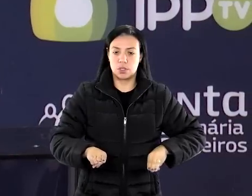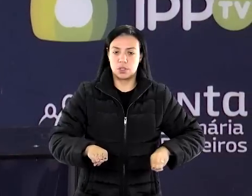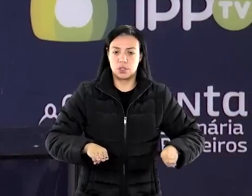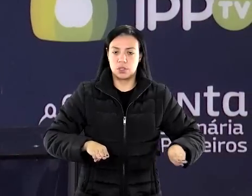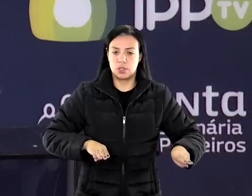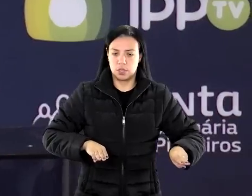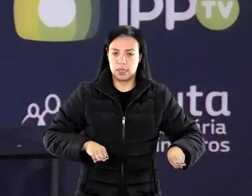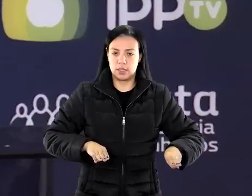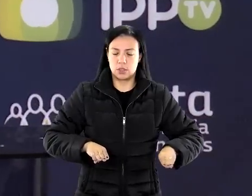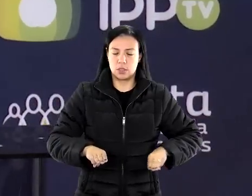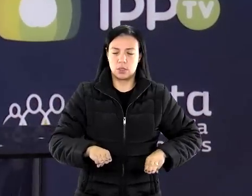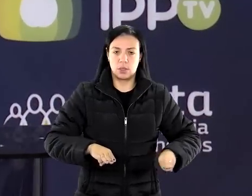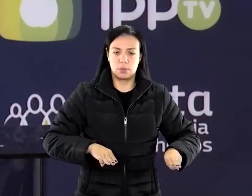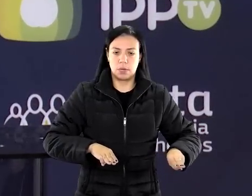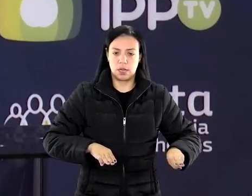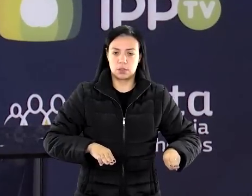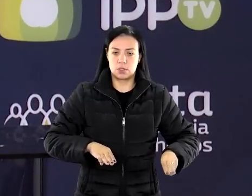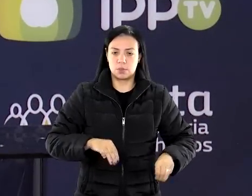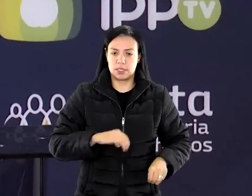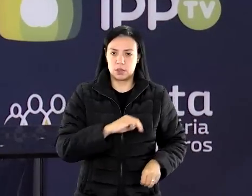Capítulo 9.